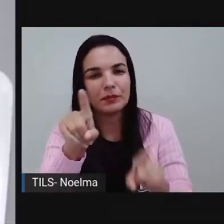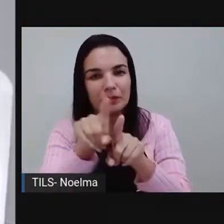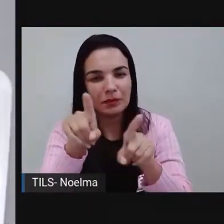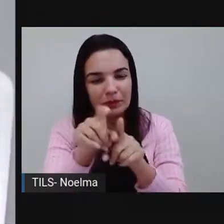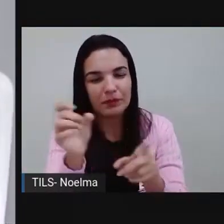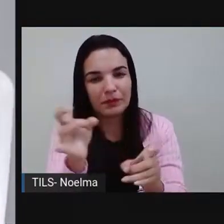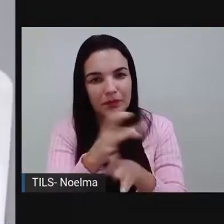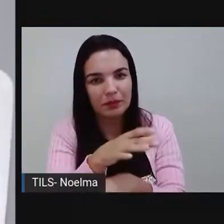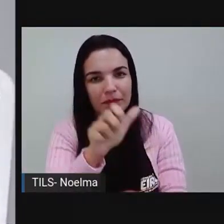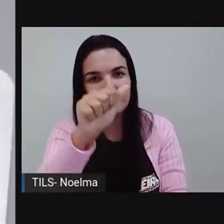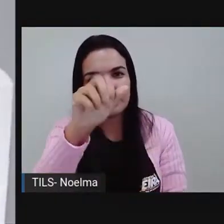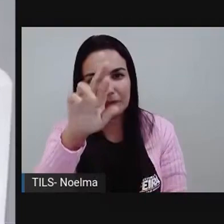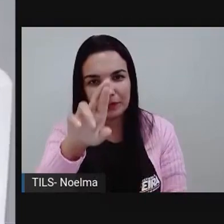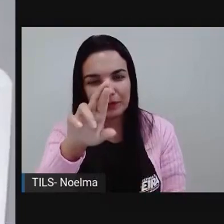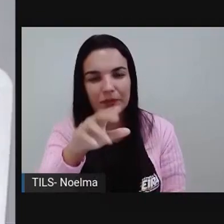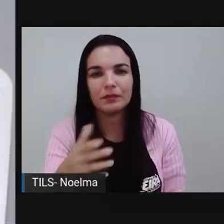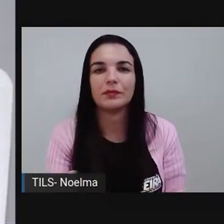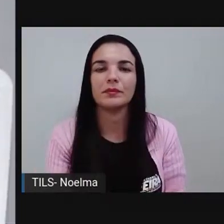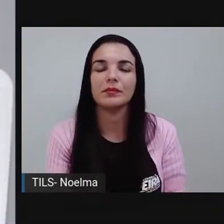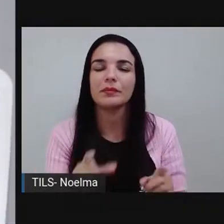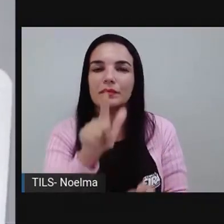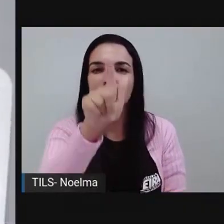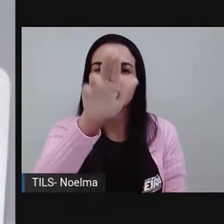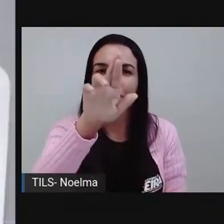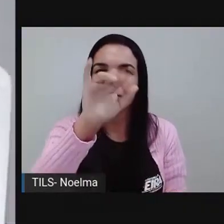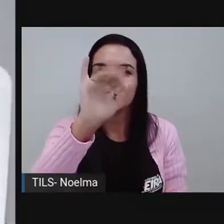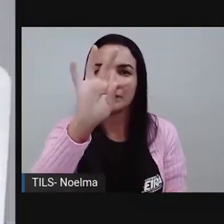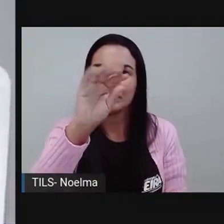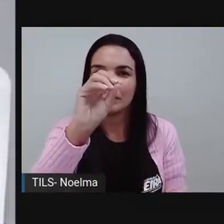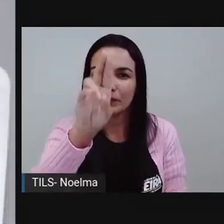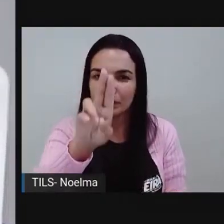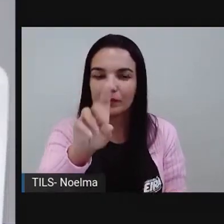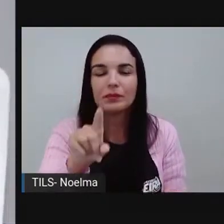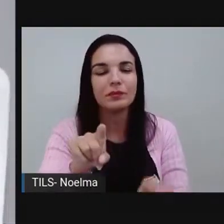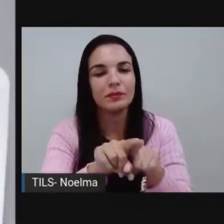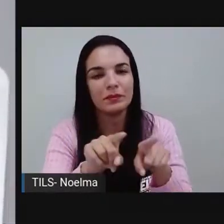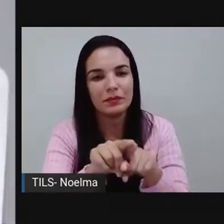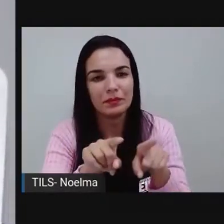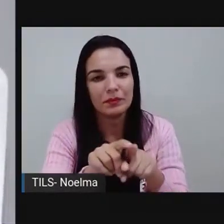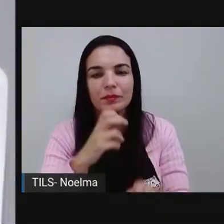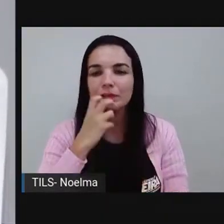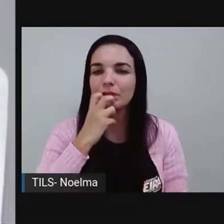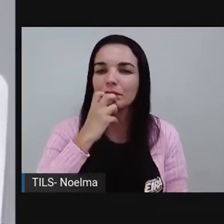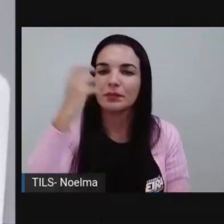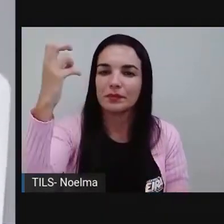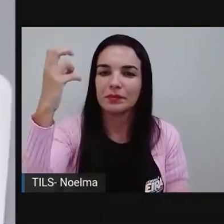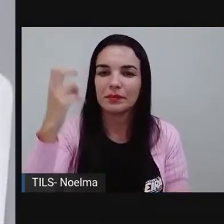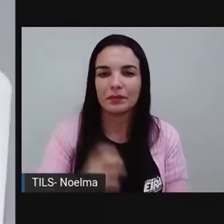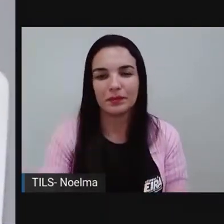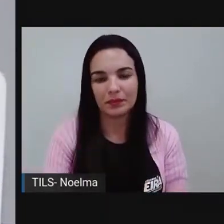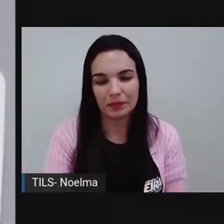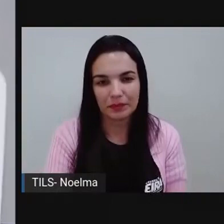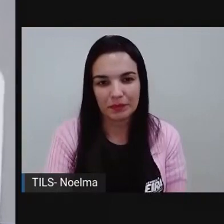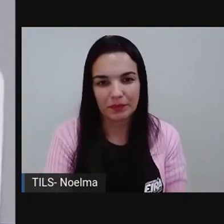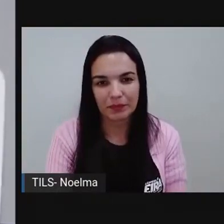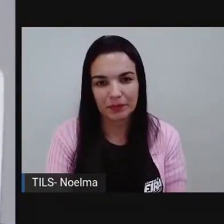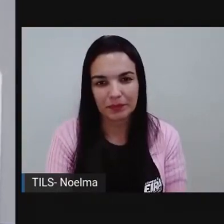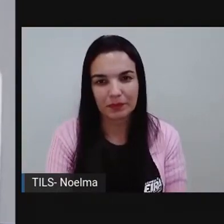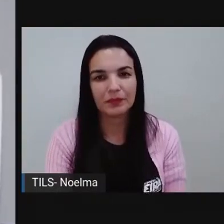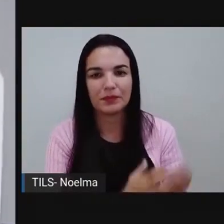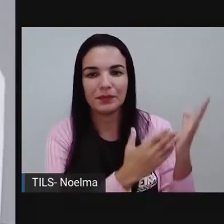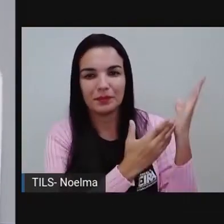em AR. Gritou, indicação, gritar. Que termina em AR.